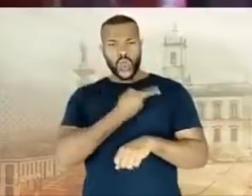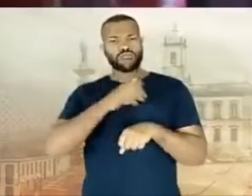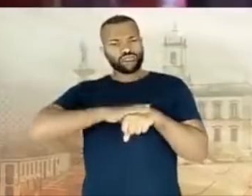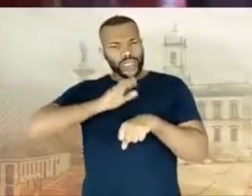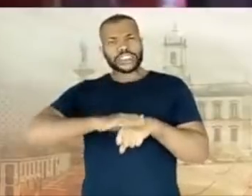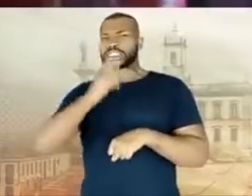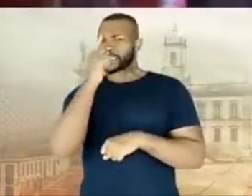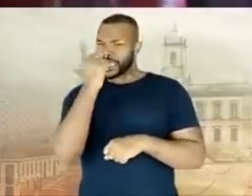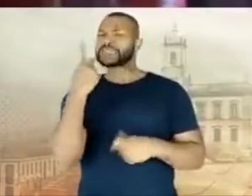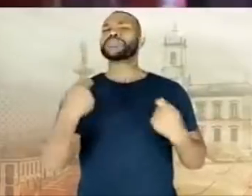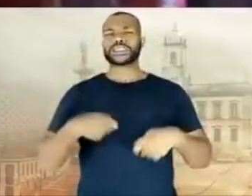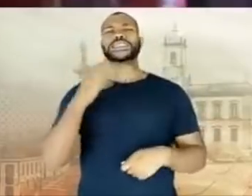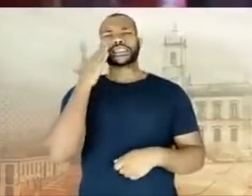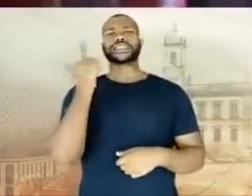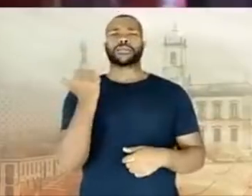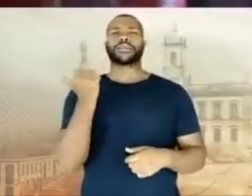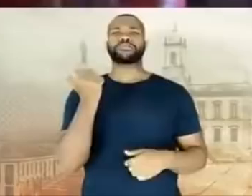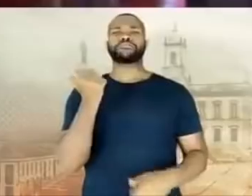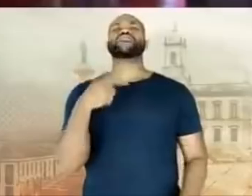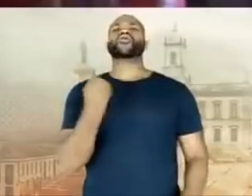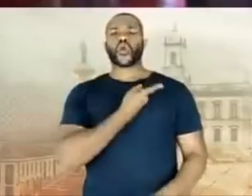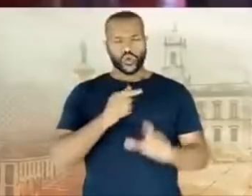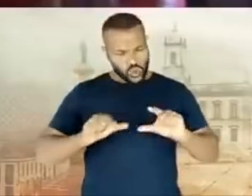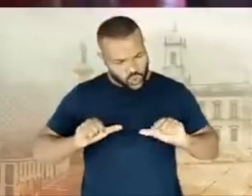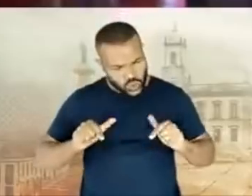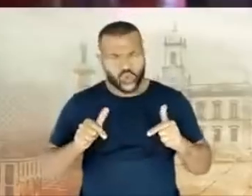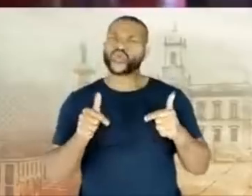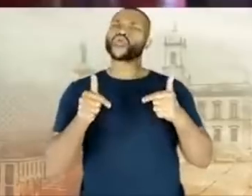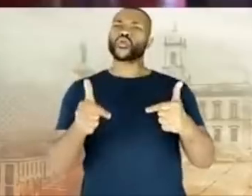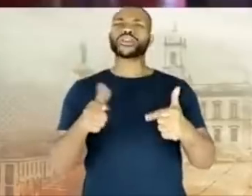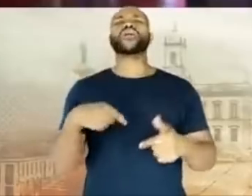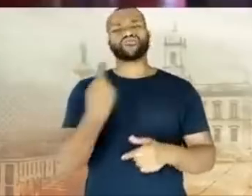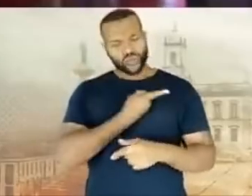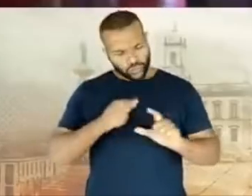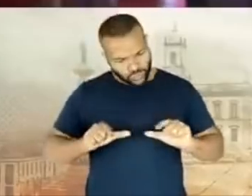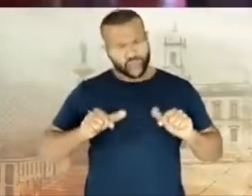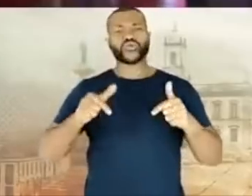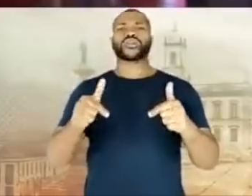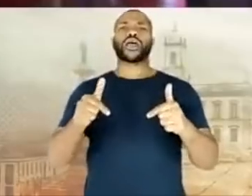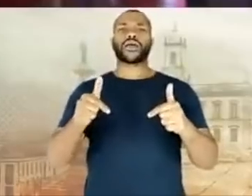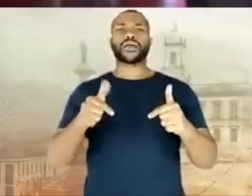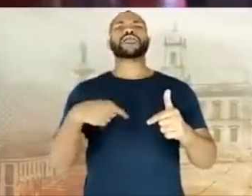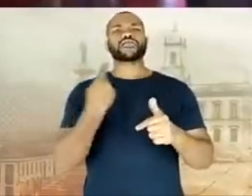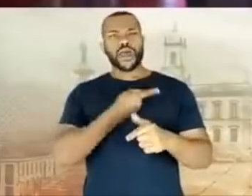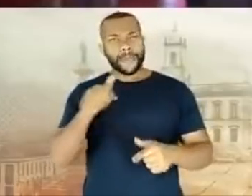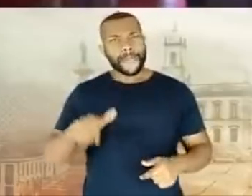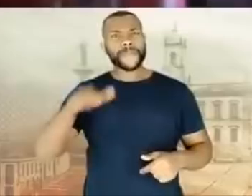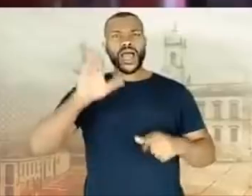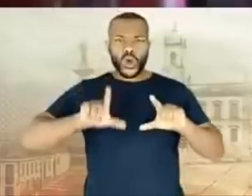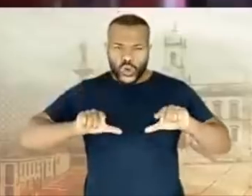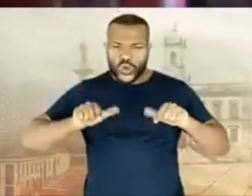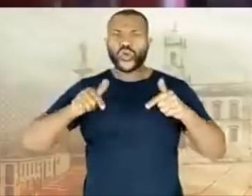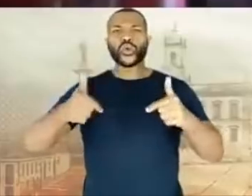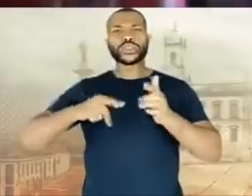saber. Nós temos que ir à luta. Nós temos que ir à luta. Cada vez mais. Ir à luta, à rua, ao sindicato, à porta de